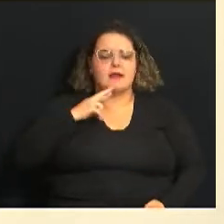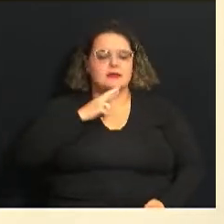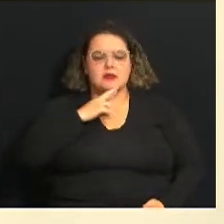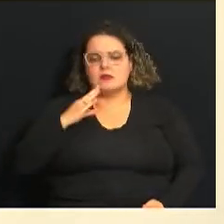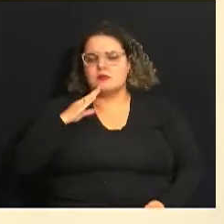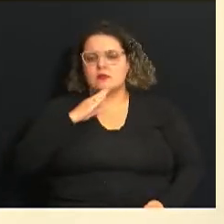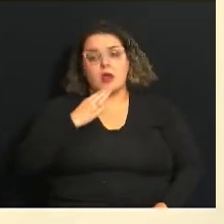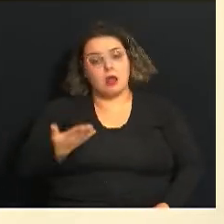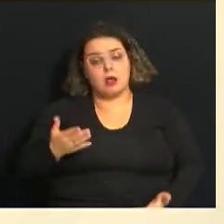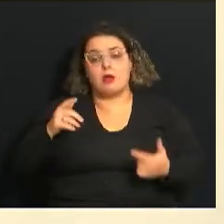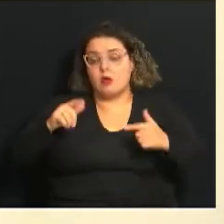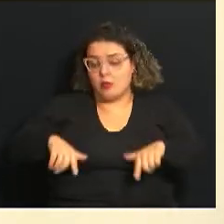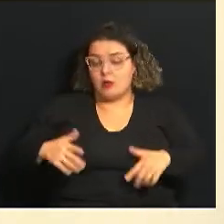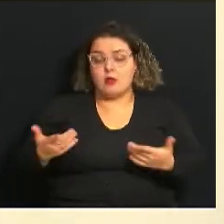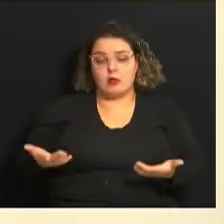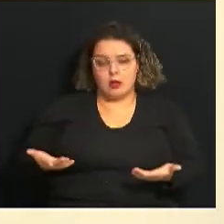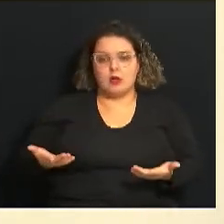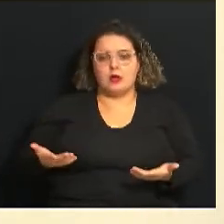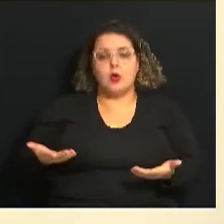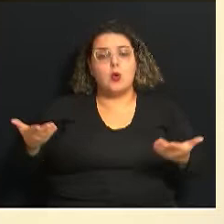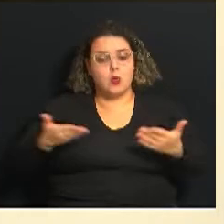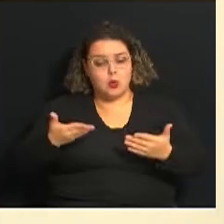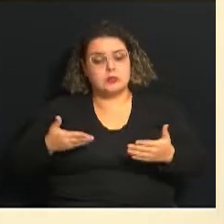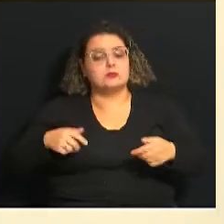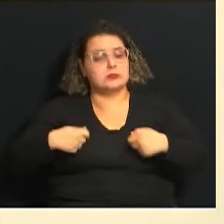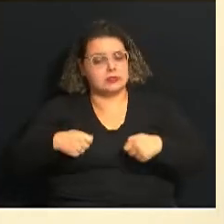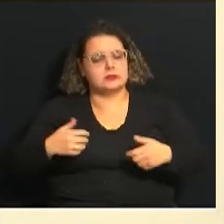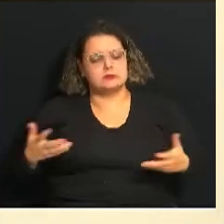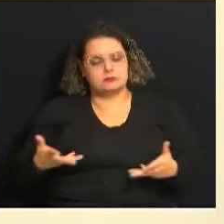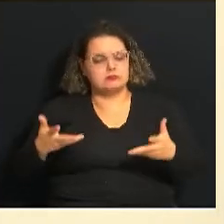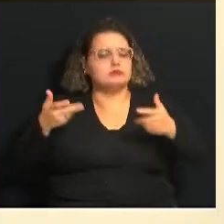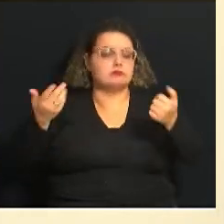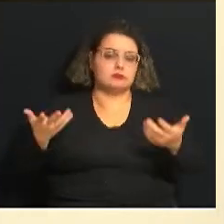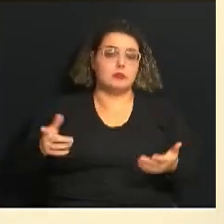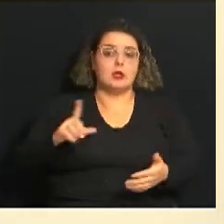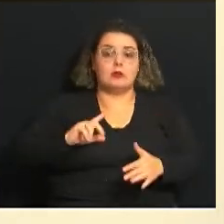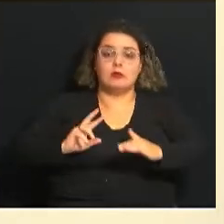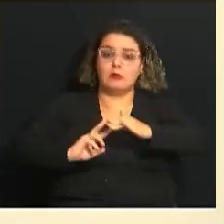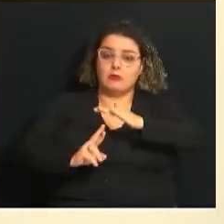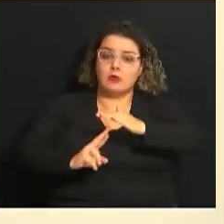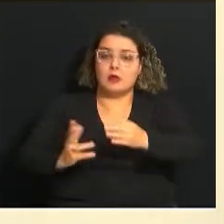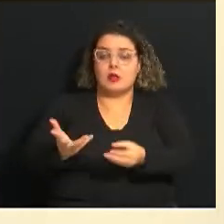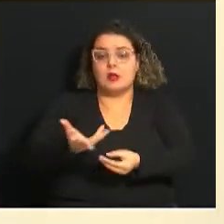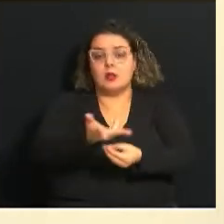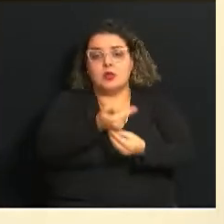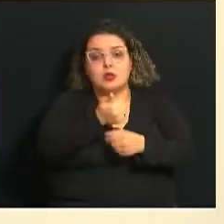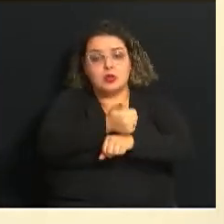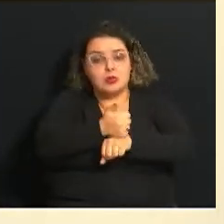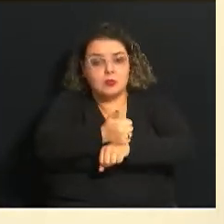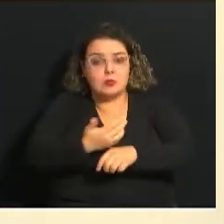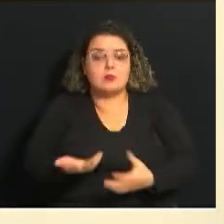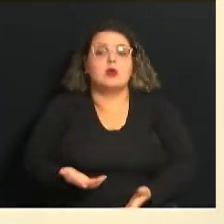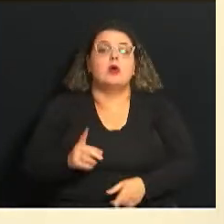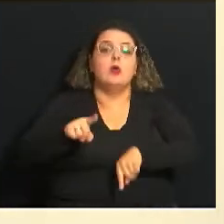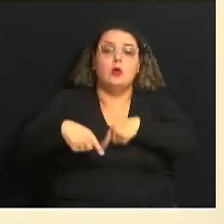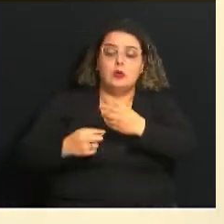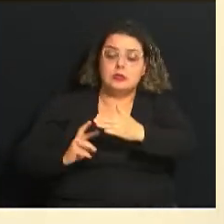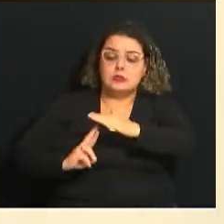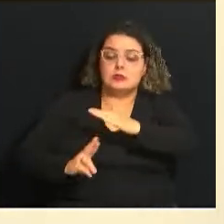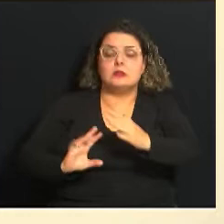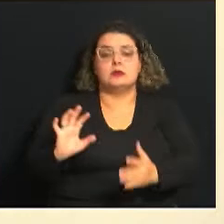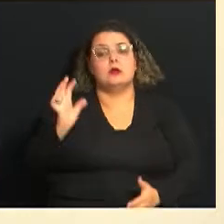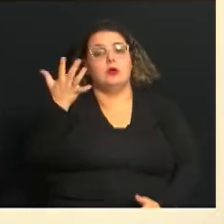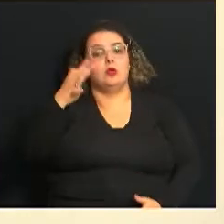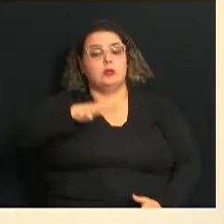uma realidade e tem que ser explorado. Também tem algumas feiras que acontecem de artesanato, outras feiras também que acontecem na região,